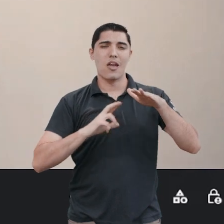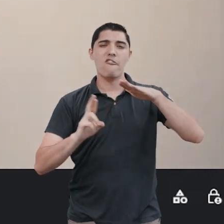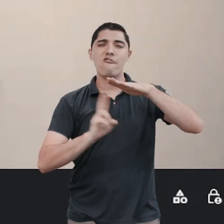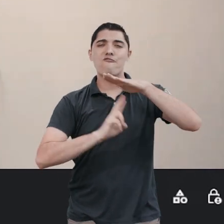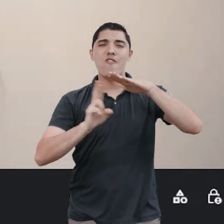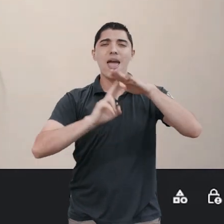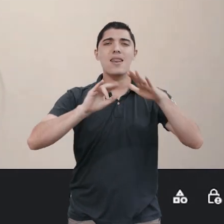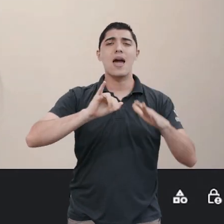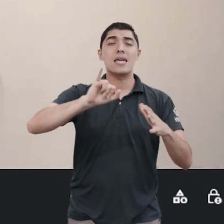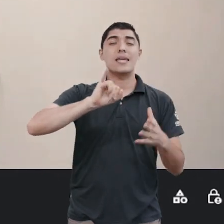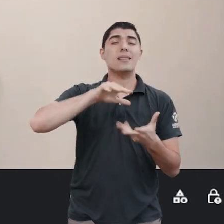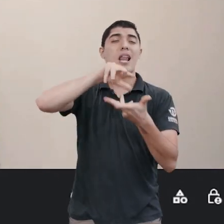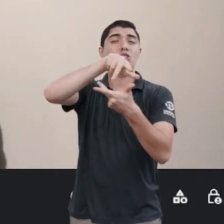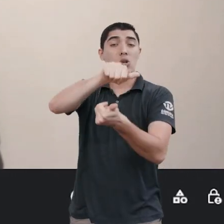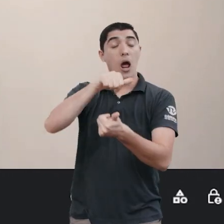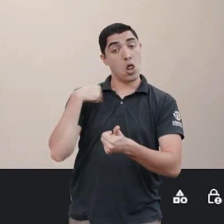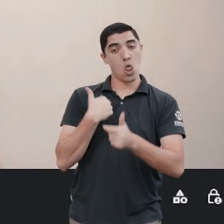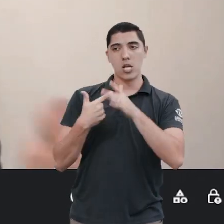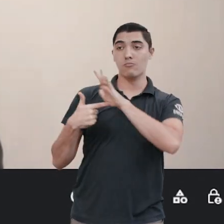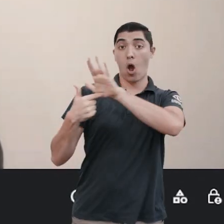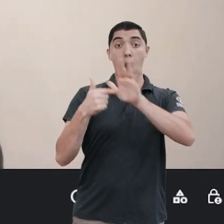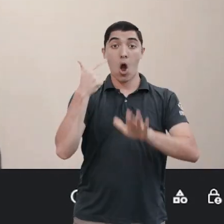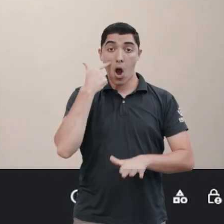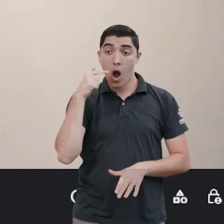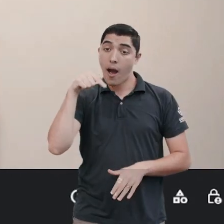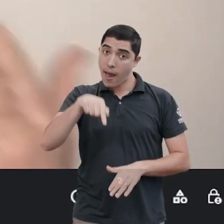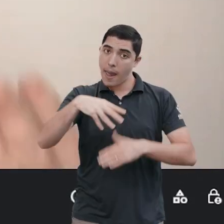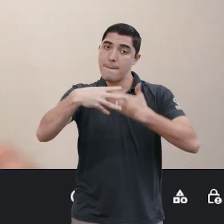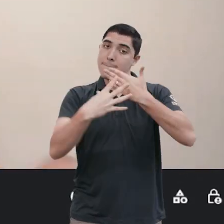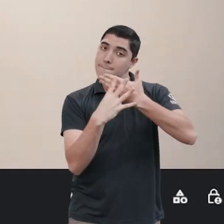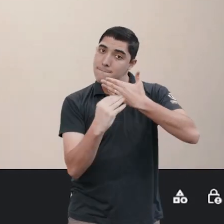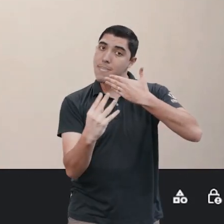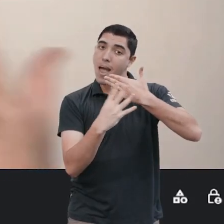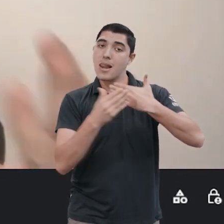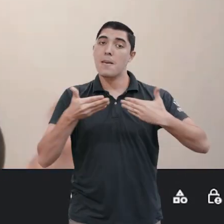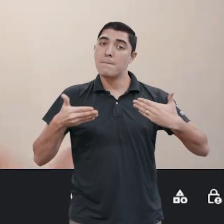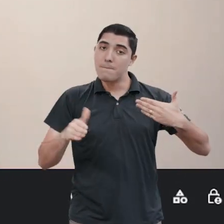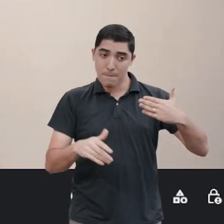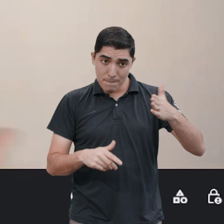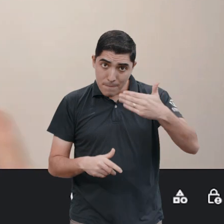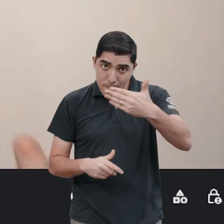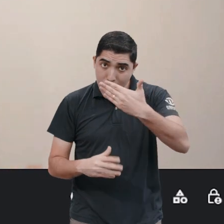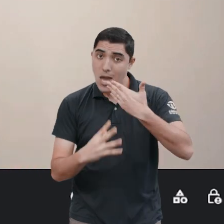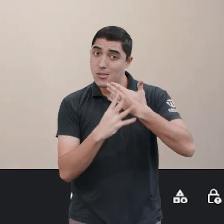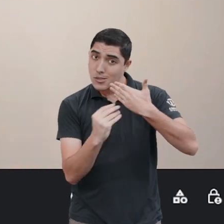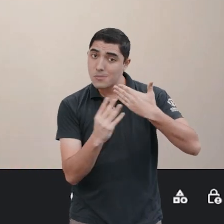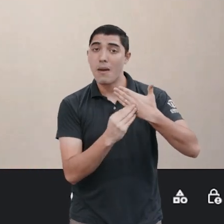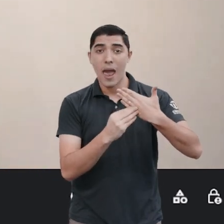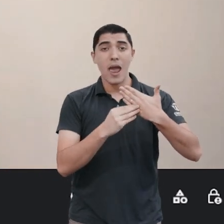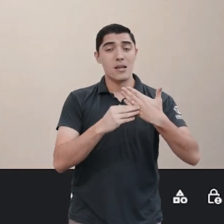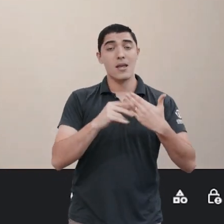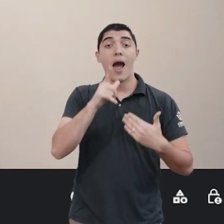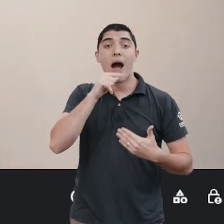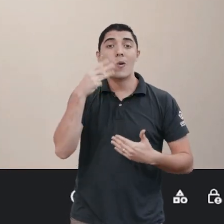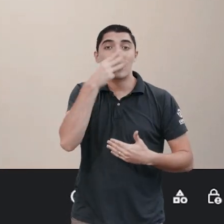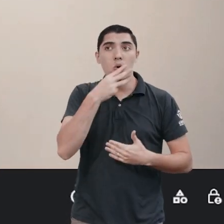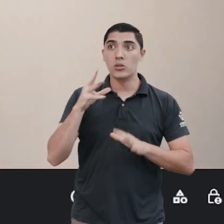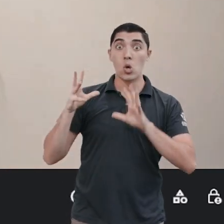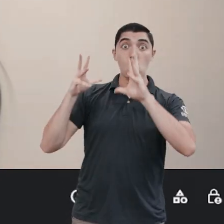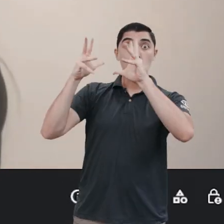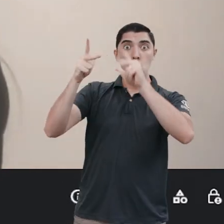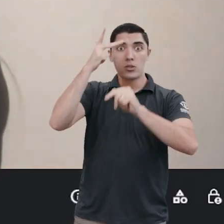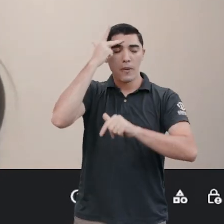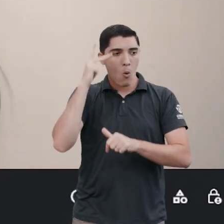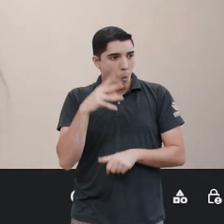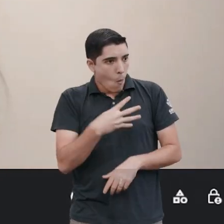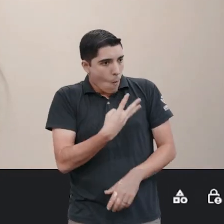quando pudemos dizer, olha, isso aqui é pele de um peixe de água doce, né? E isso encanta lá fora. Então, nós